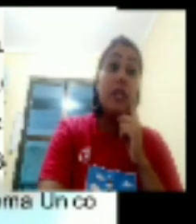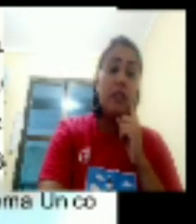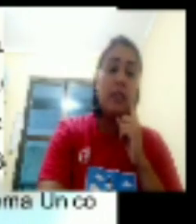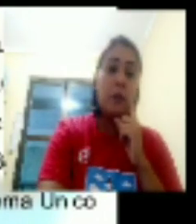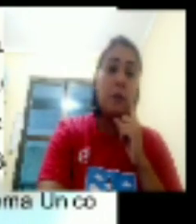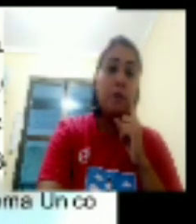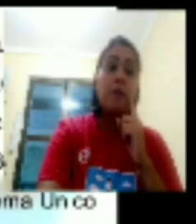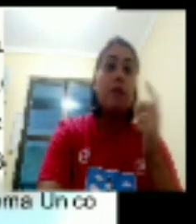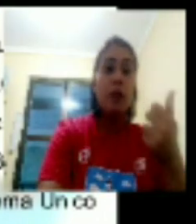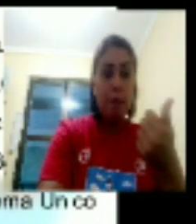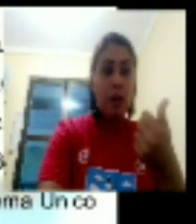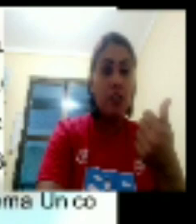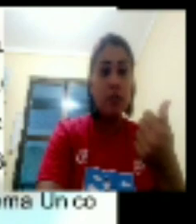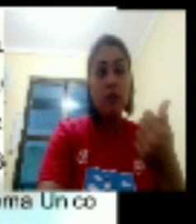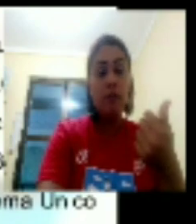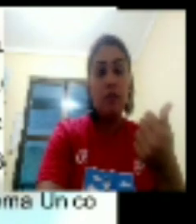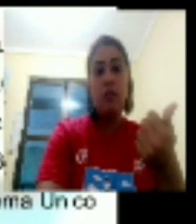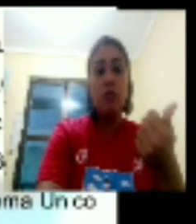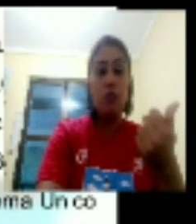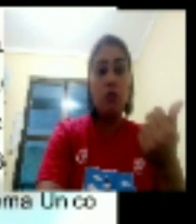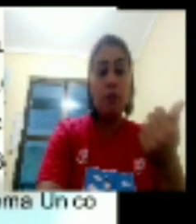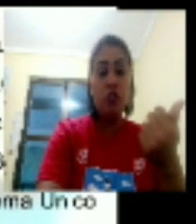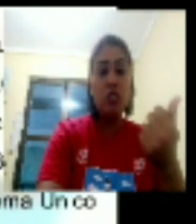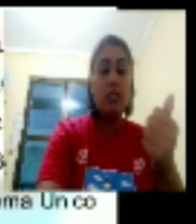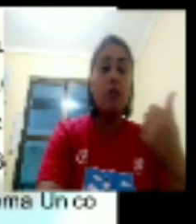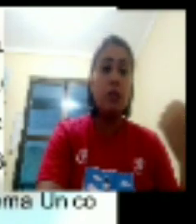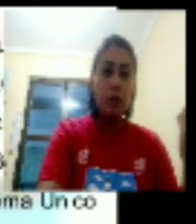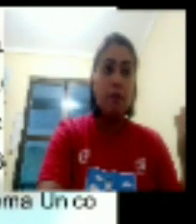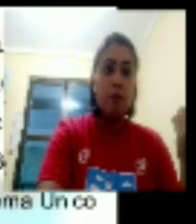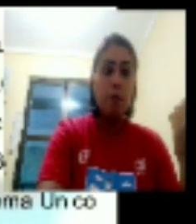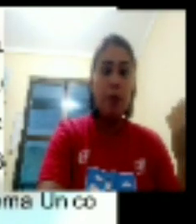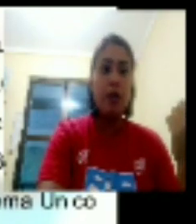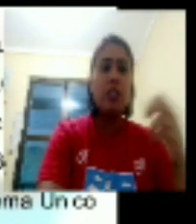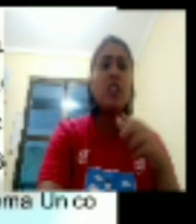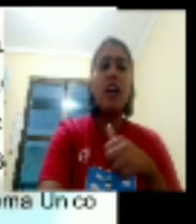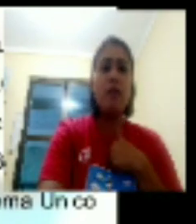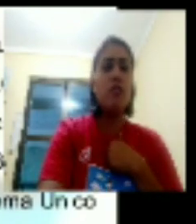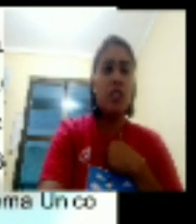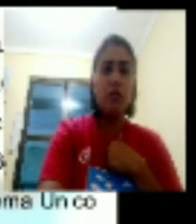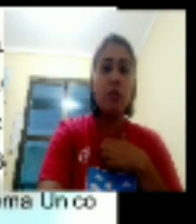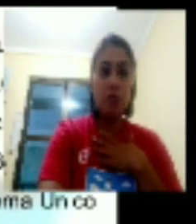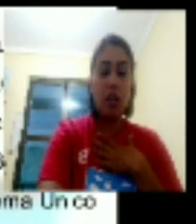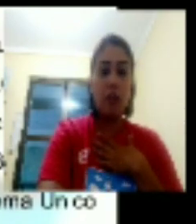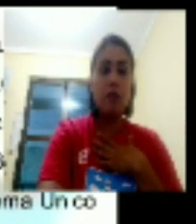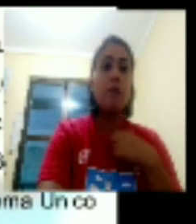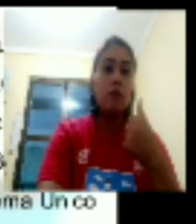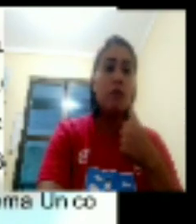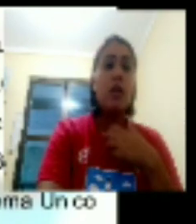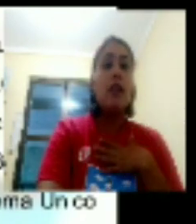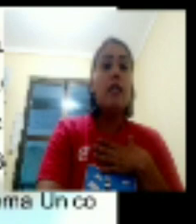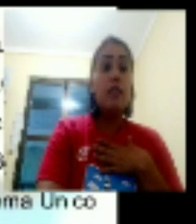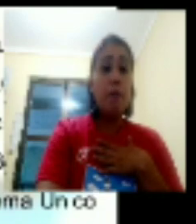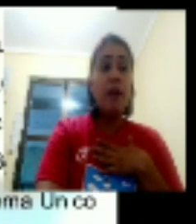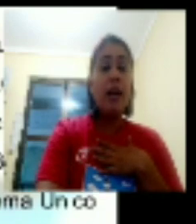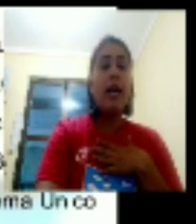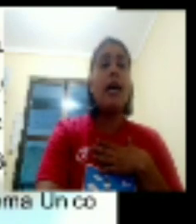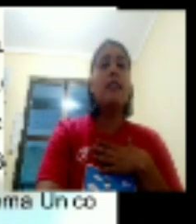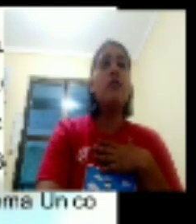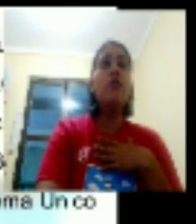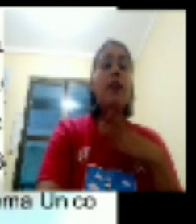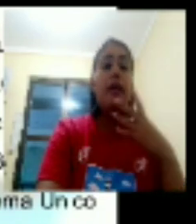fazer meu pré-natal, posso? Num posto de saúde? Pode, é um direito que eu tenho. Se